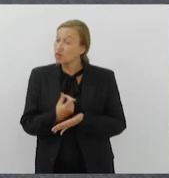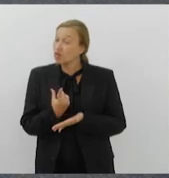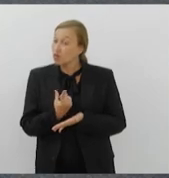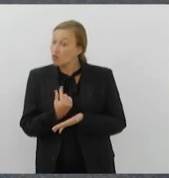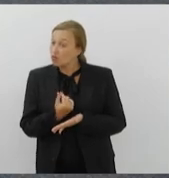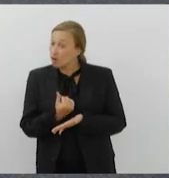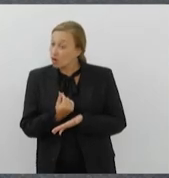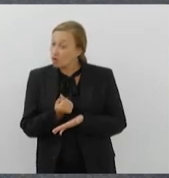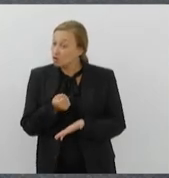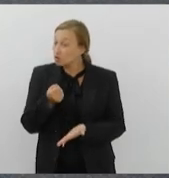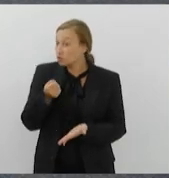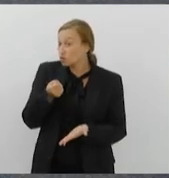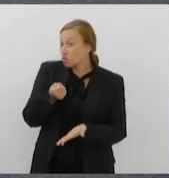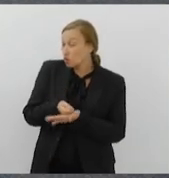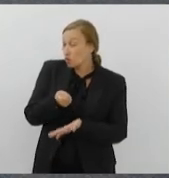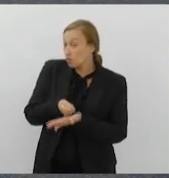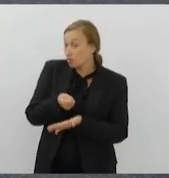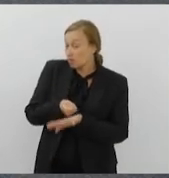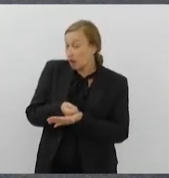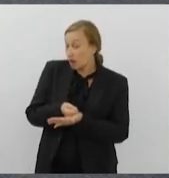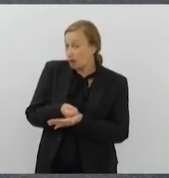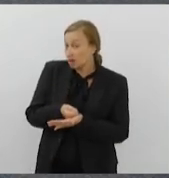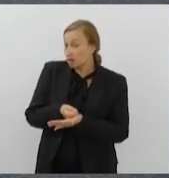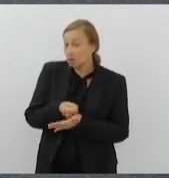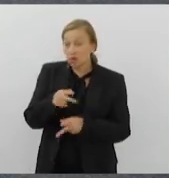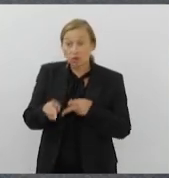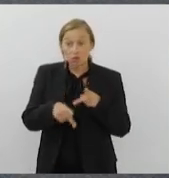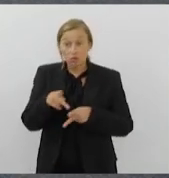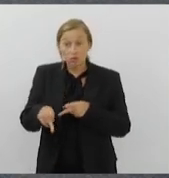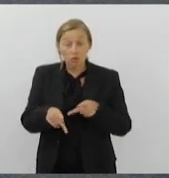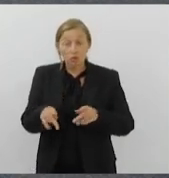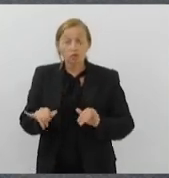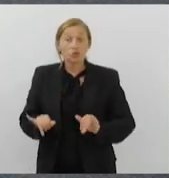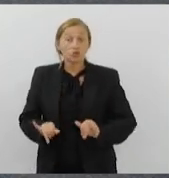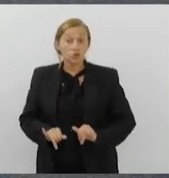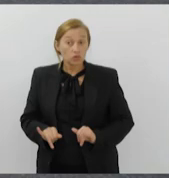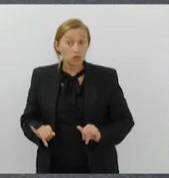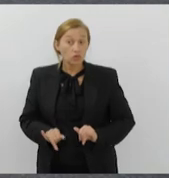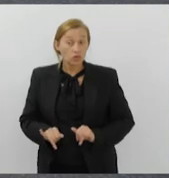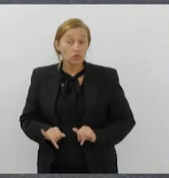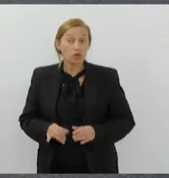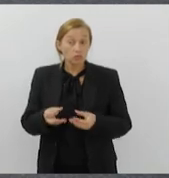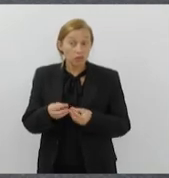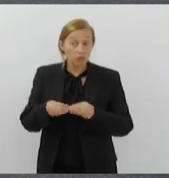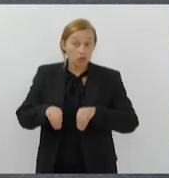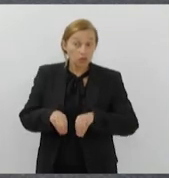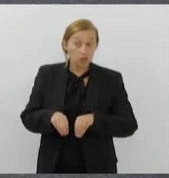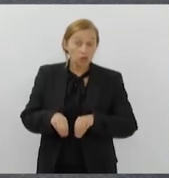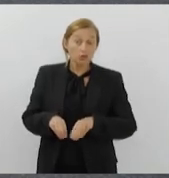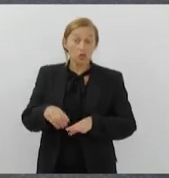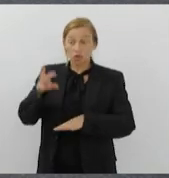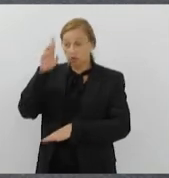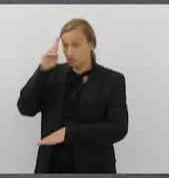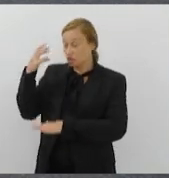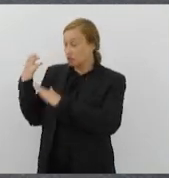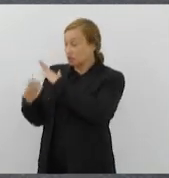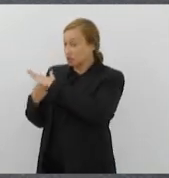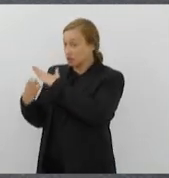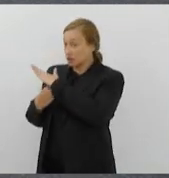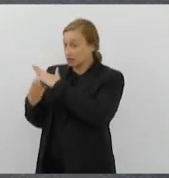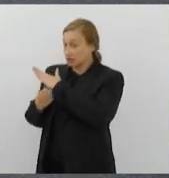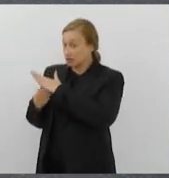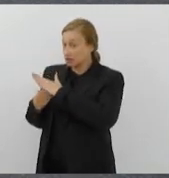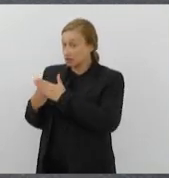sendo cobrados, sobretaxados, e a população sendo usurpada, enquanto o empresário, o concessionário,